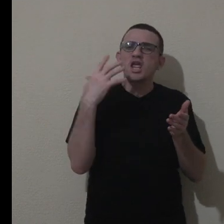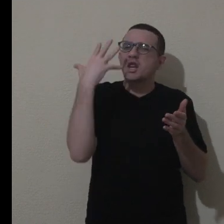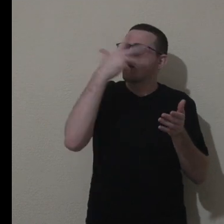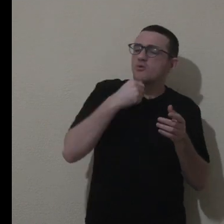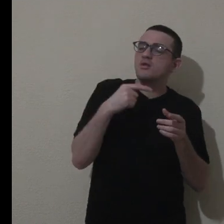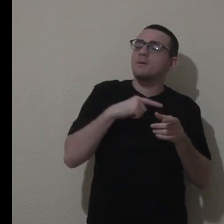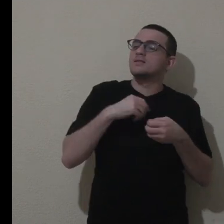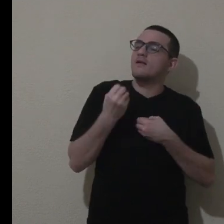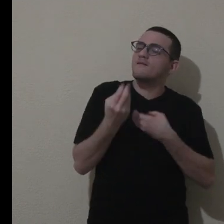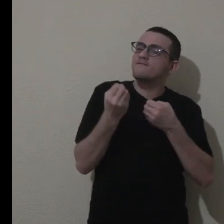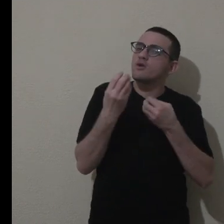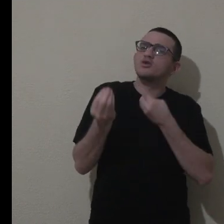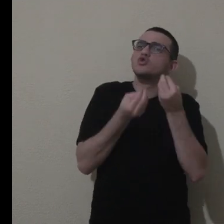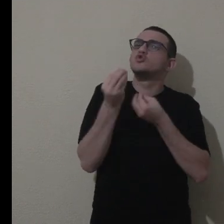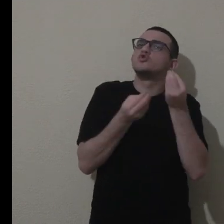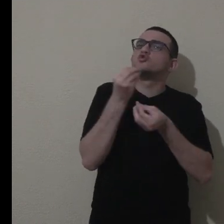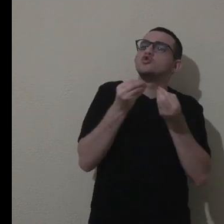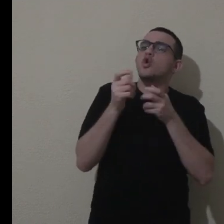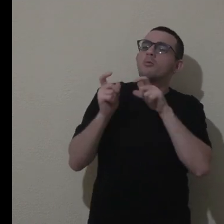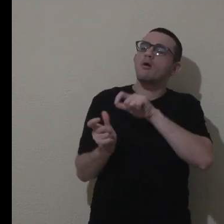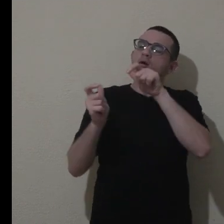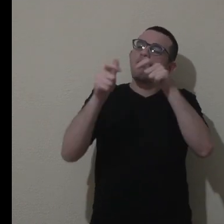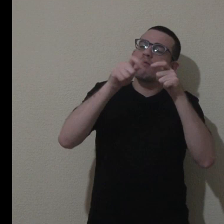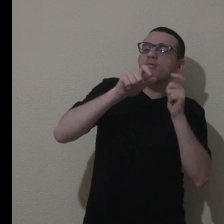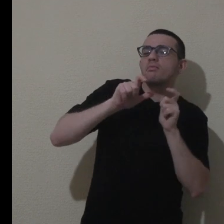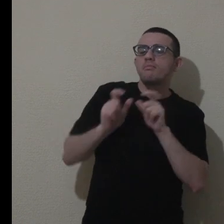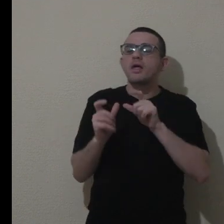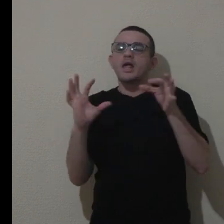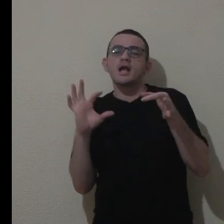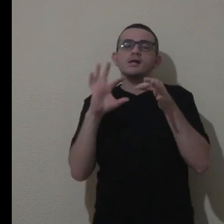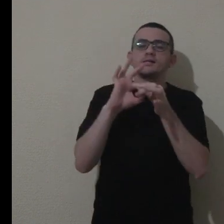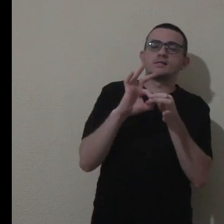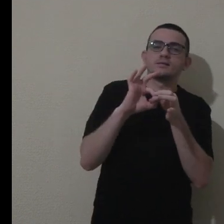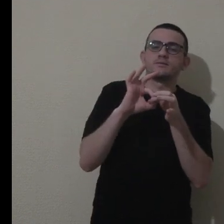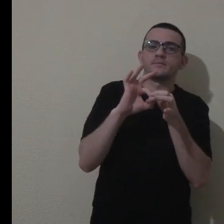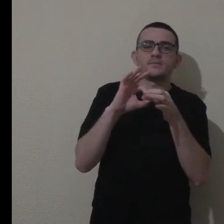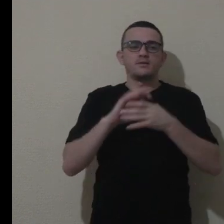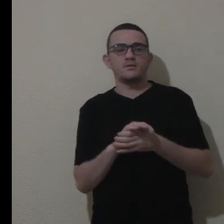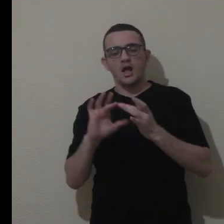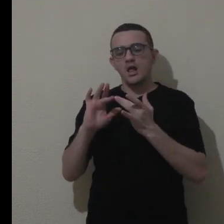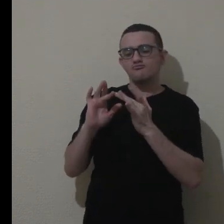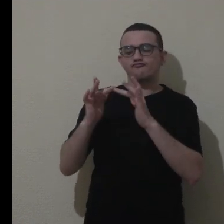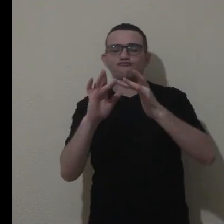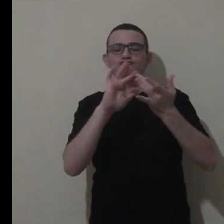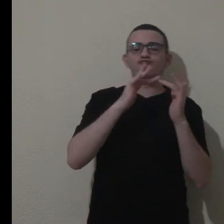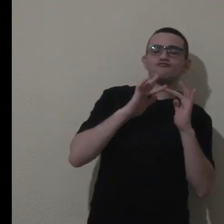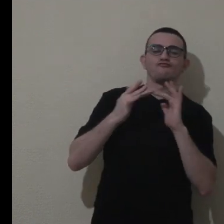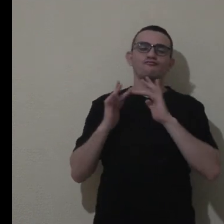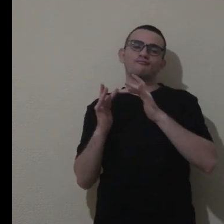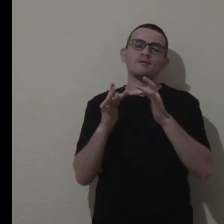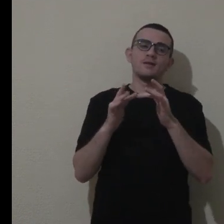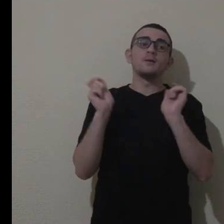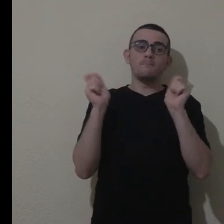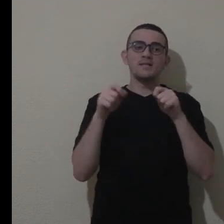tal, mas ele traz informações de como que as regiões elas se conectam uma com as outras. Tá? Então,